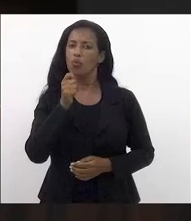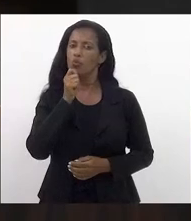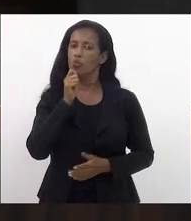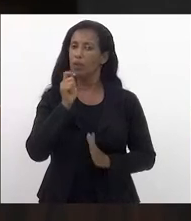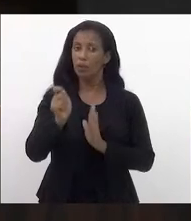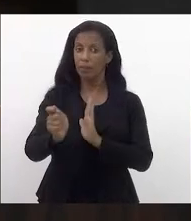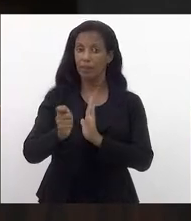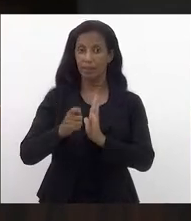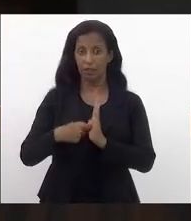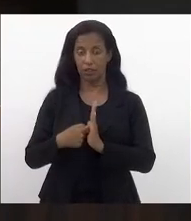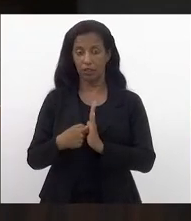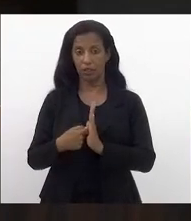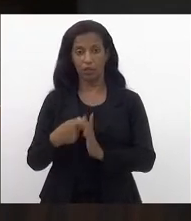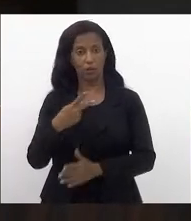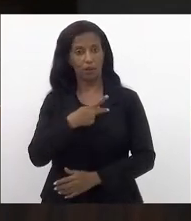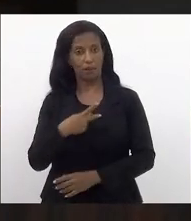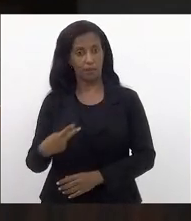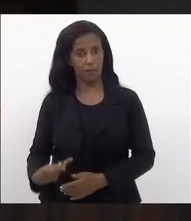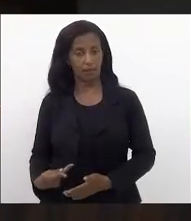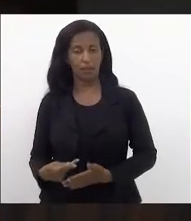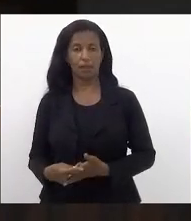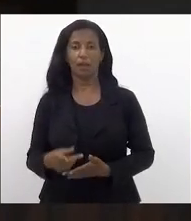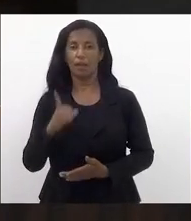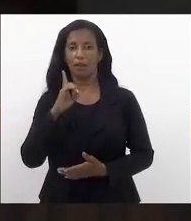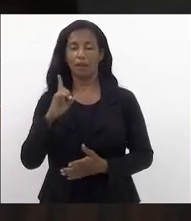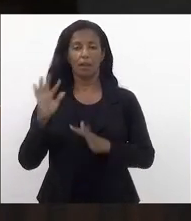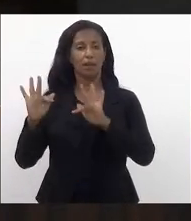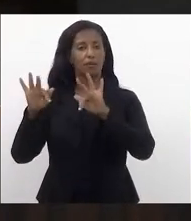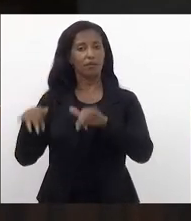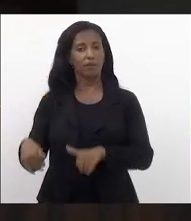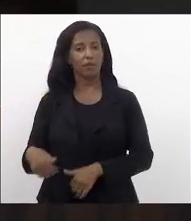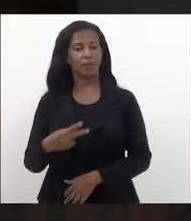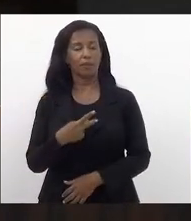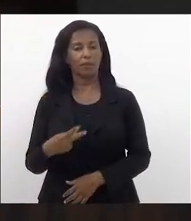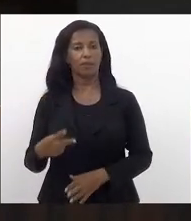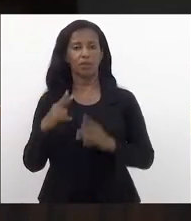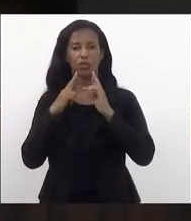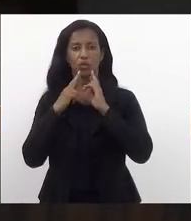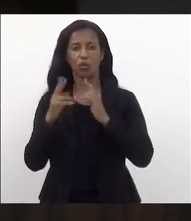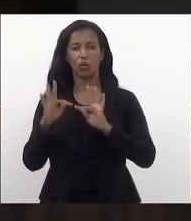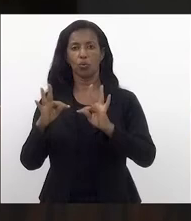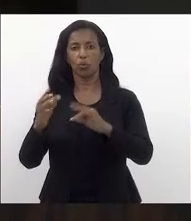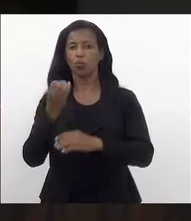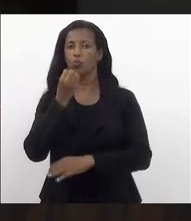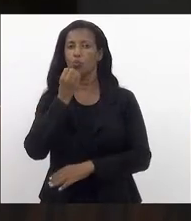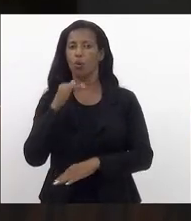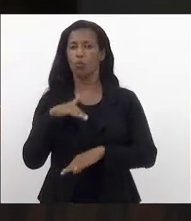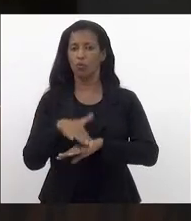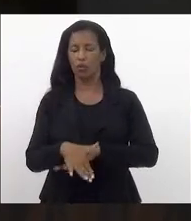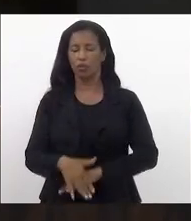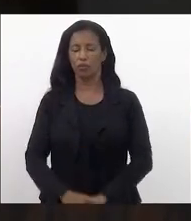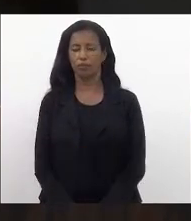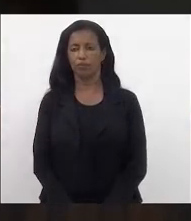mais oradores inscritos a presidência declara encerrada a presente sessão tenham todos uma boa noite